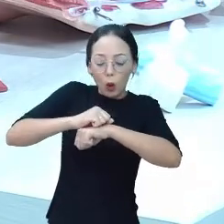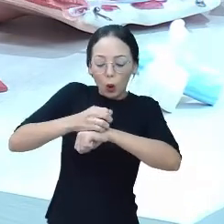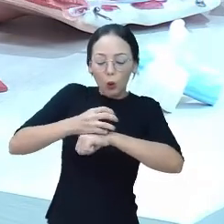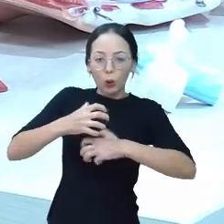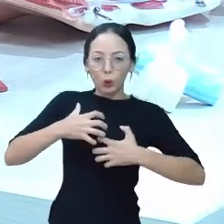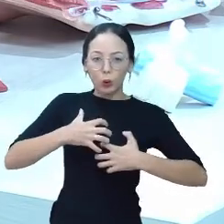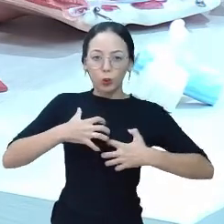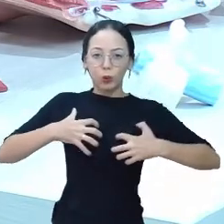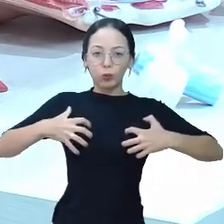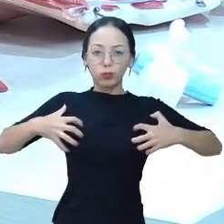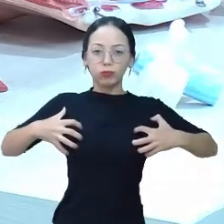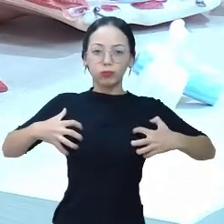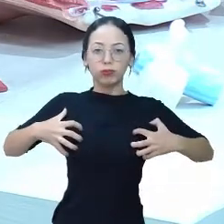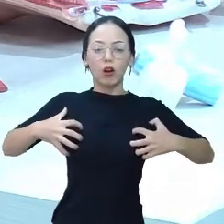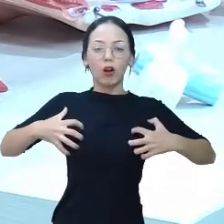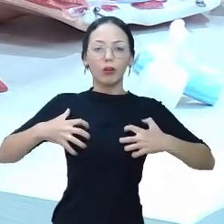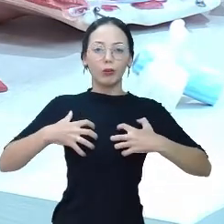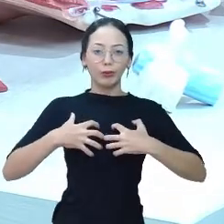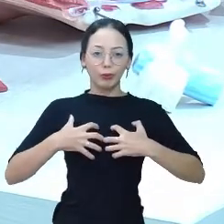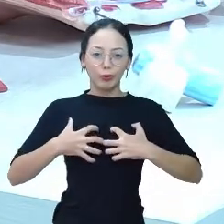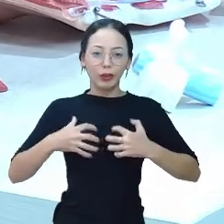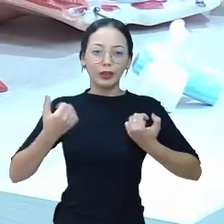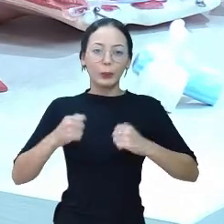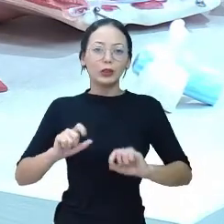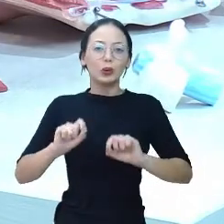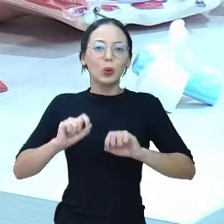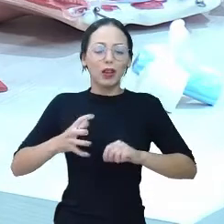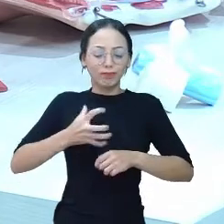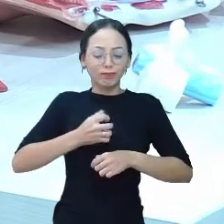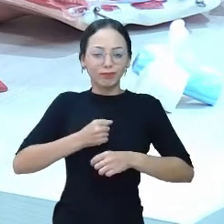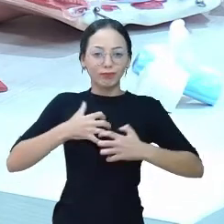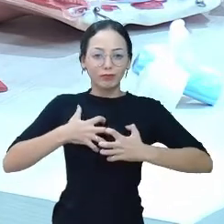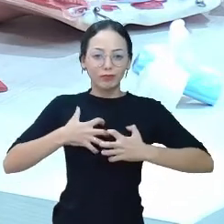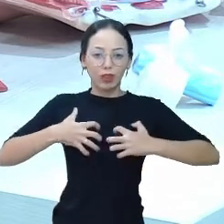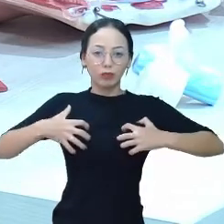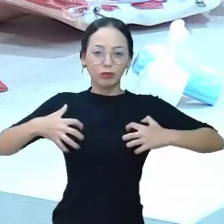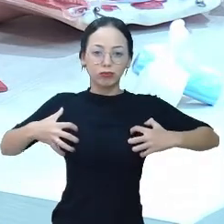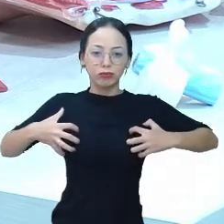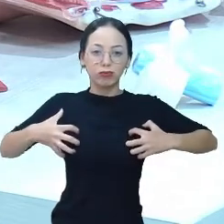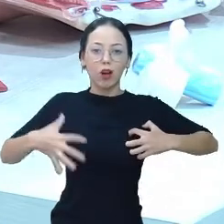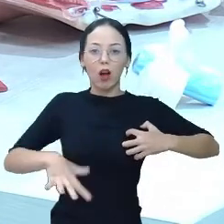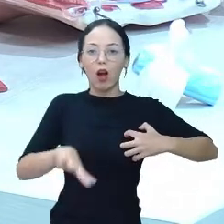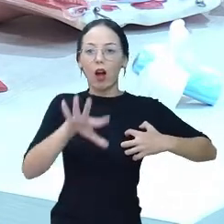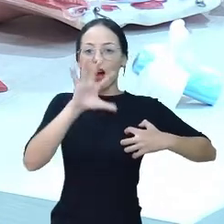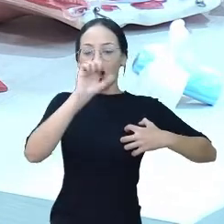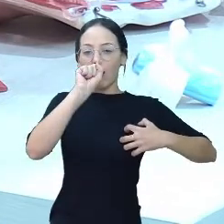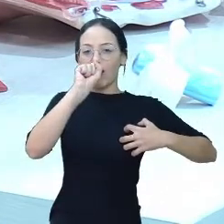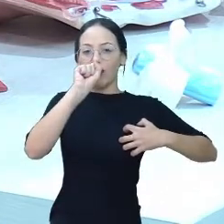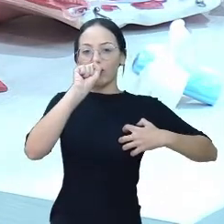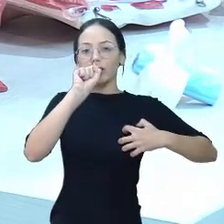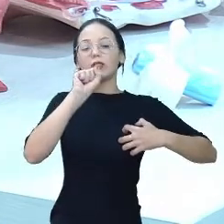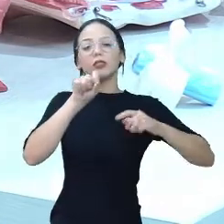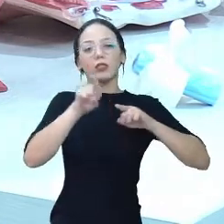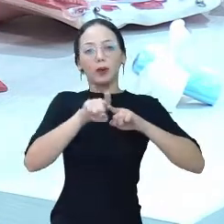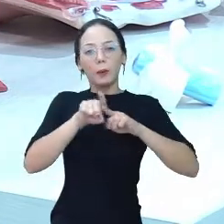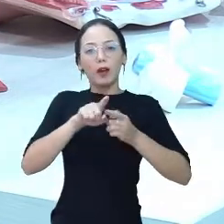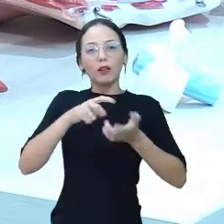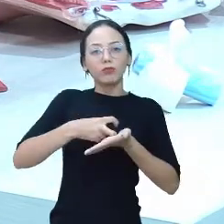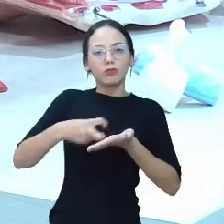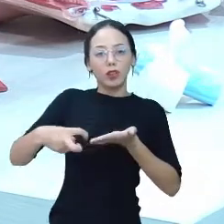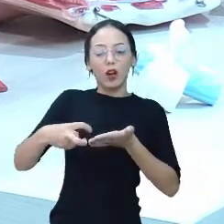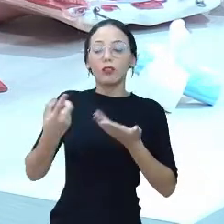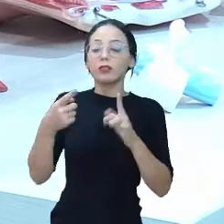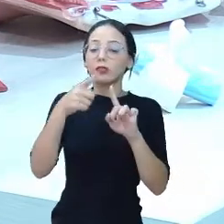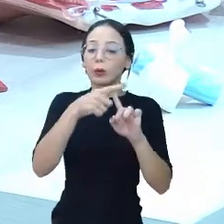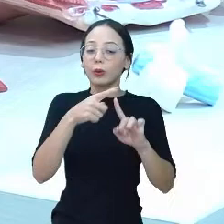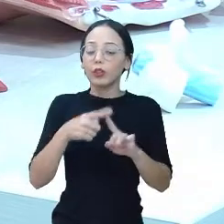receber o ar e ele vai esvaziar para liberar esse ar, não é isso? Então, esse